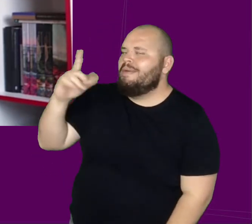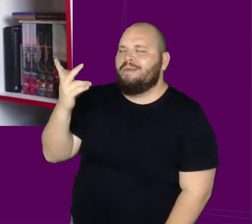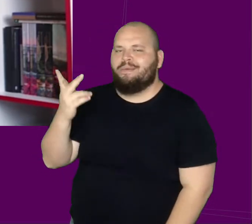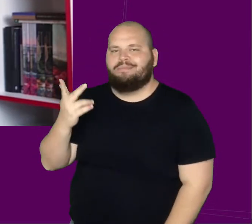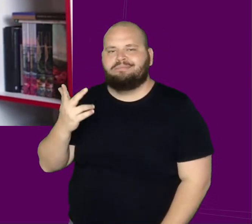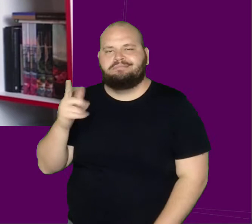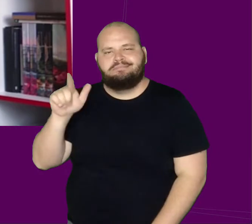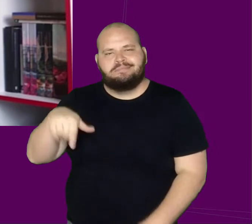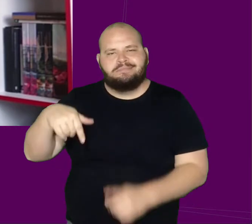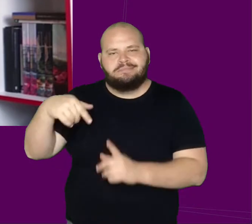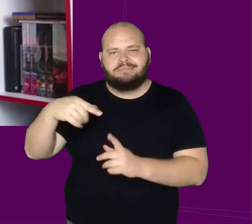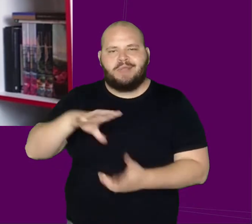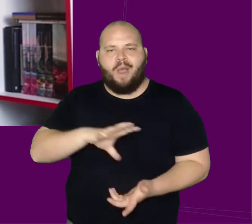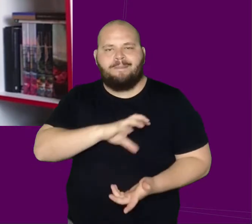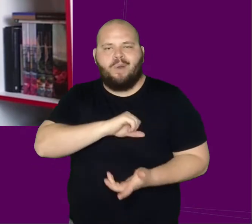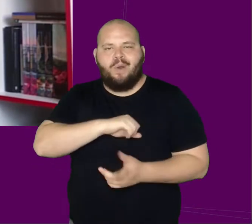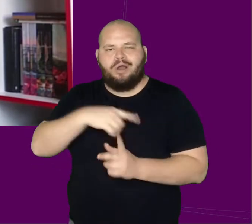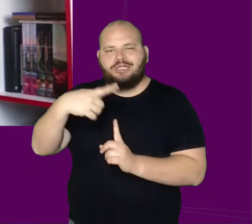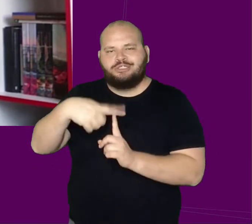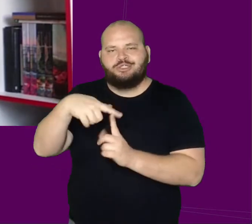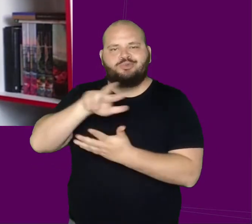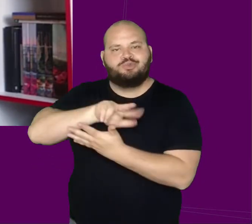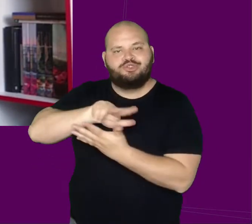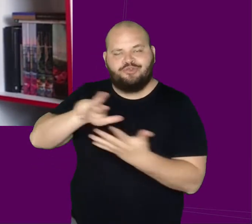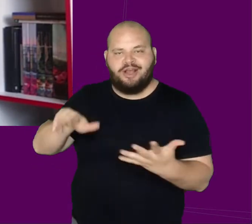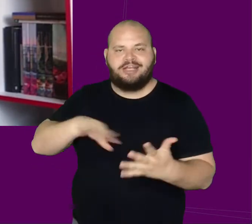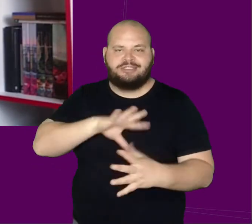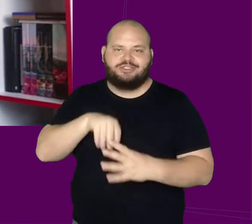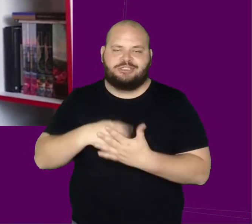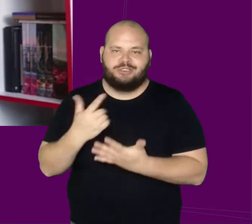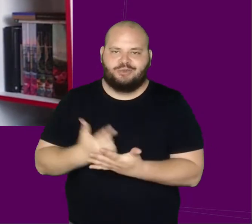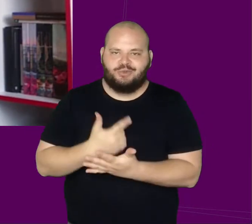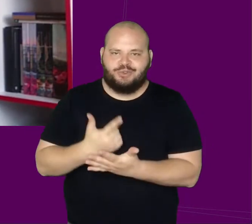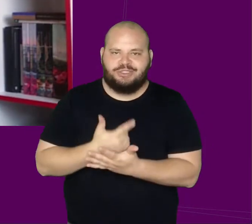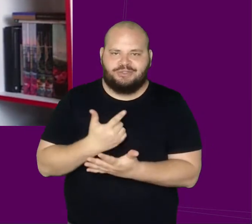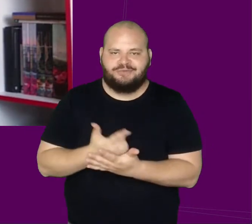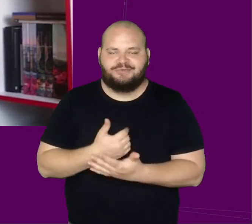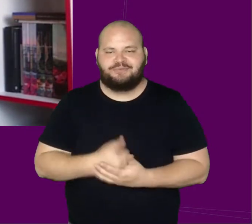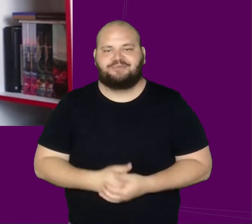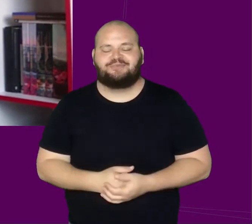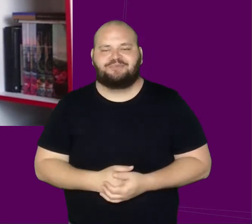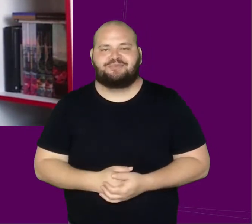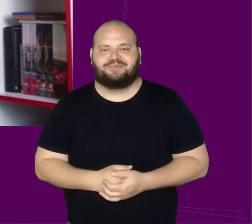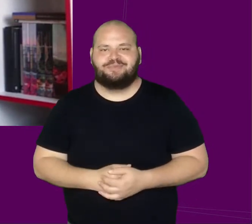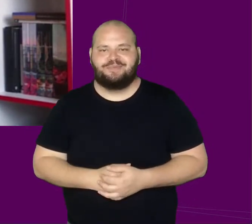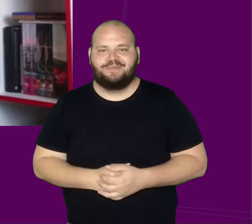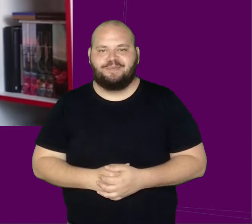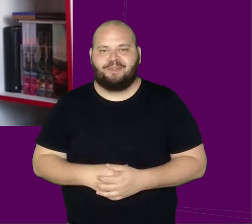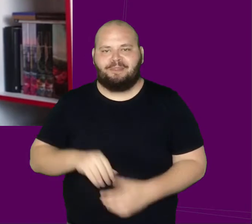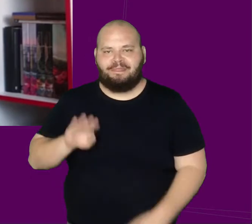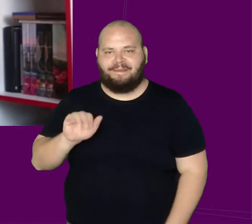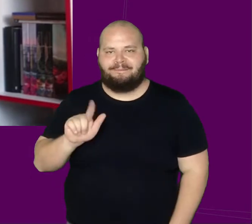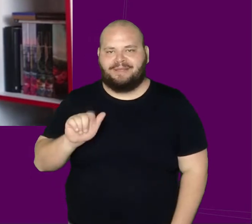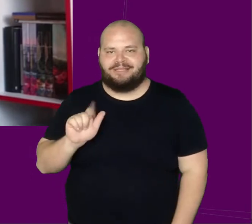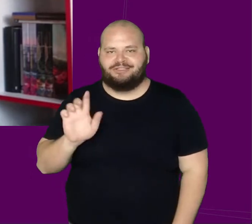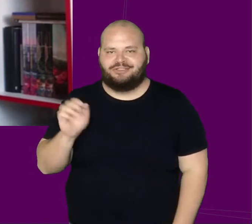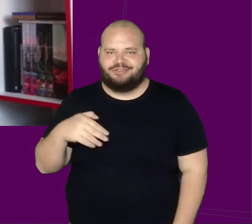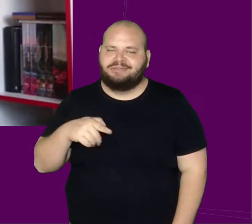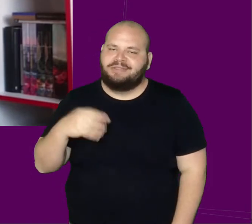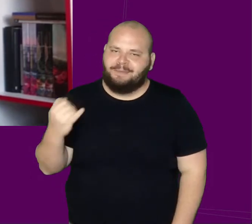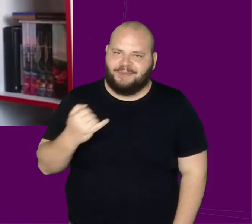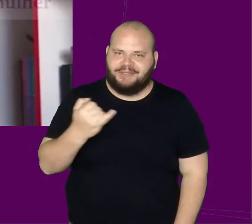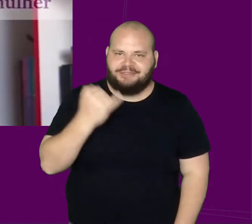né? Esses diferentes amores que aparecem ao longo do Bagagem